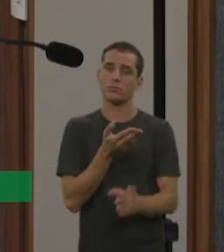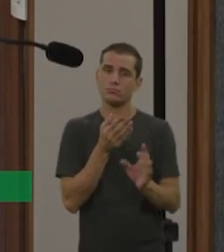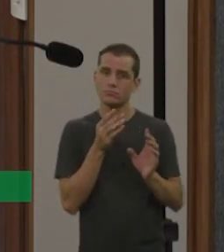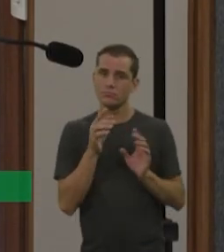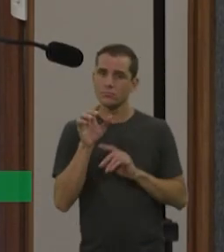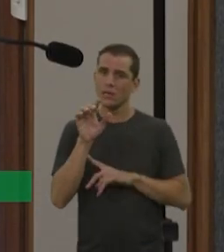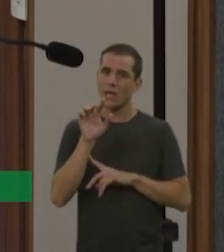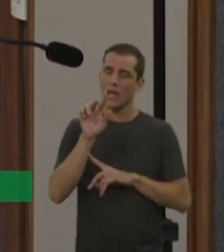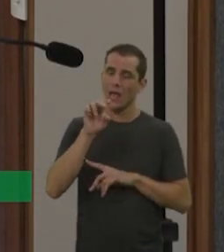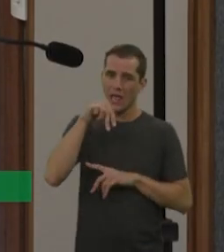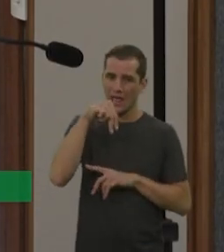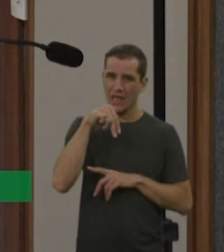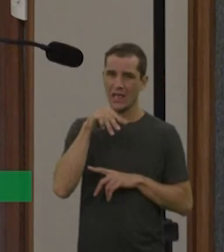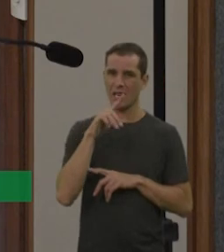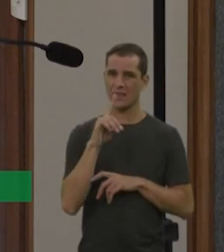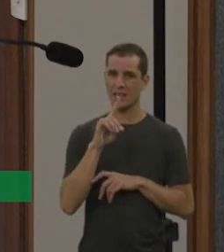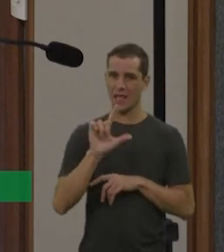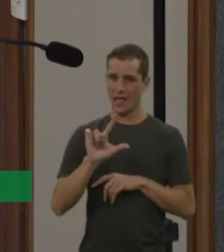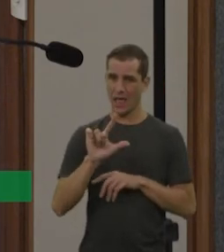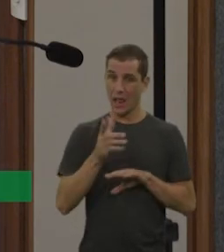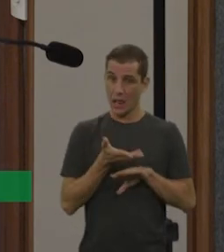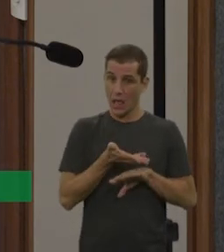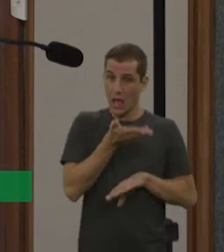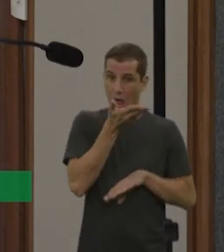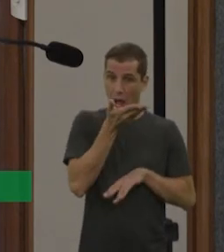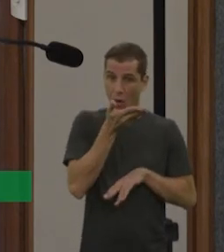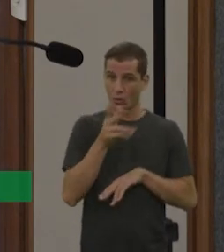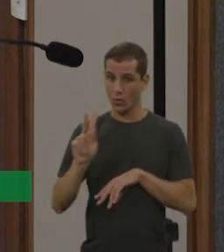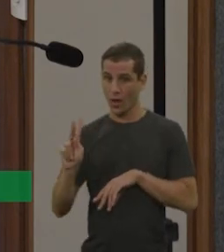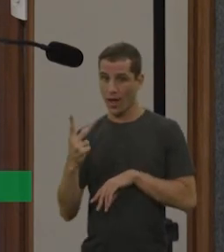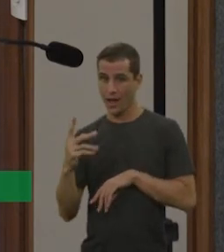baixo. Então, todo um metabolismo desse colesterol aí.